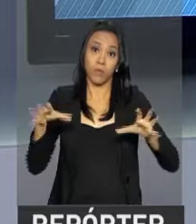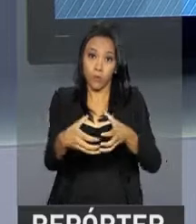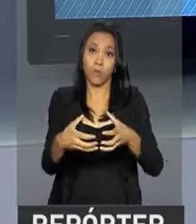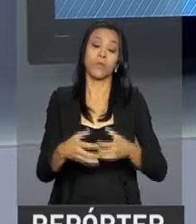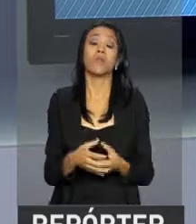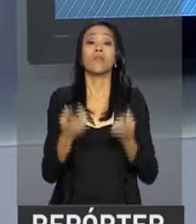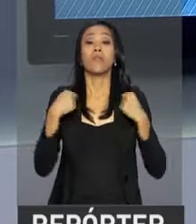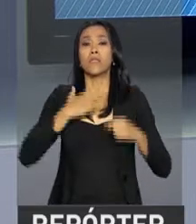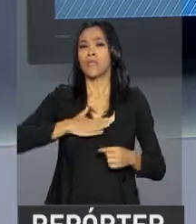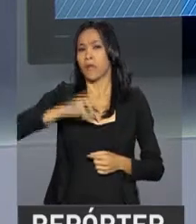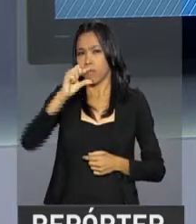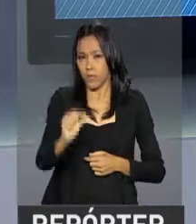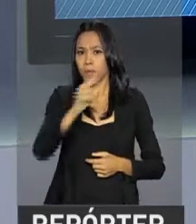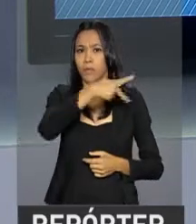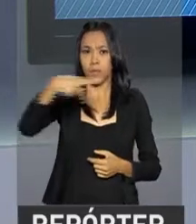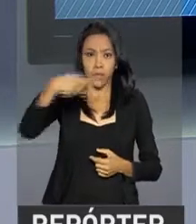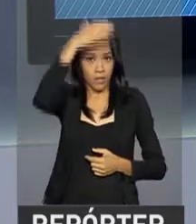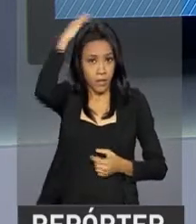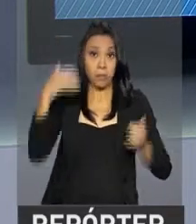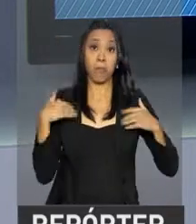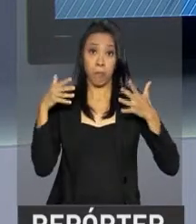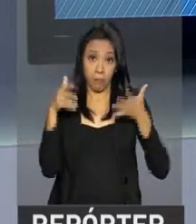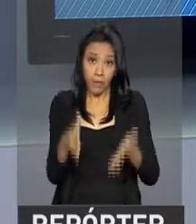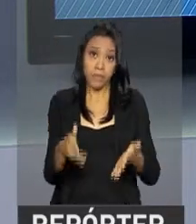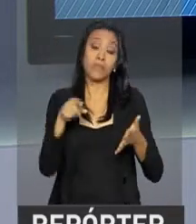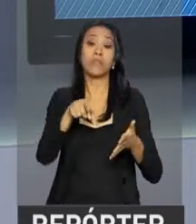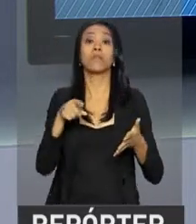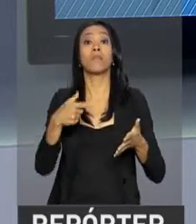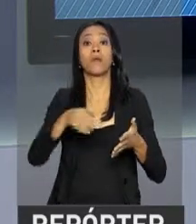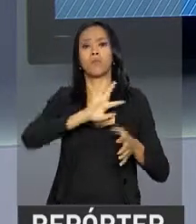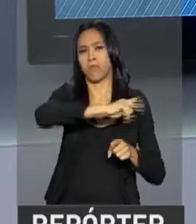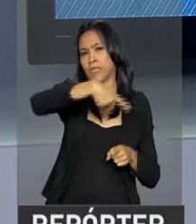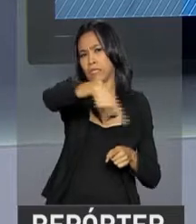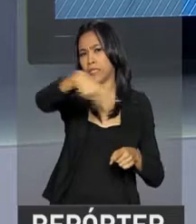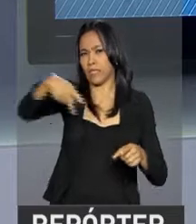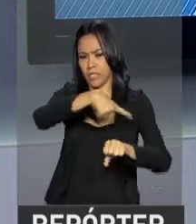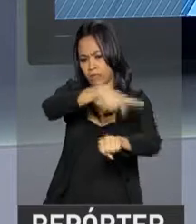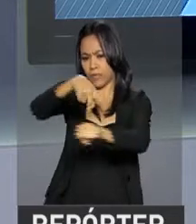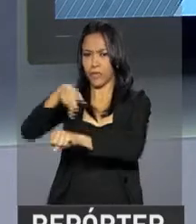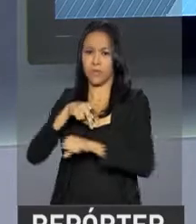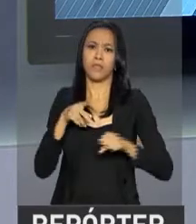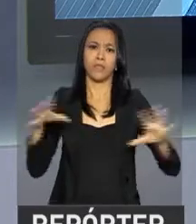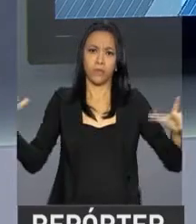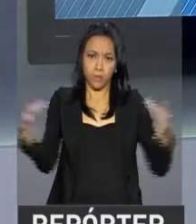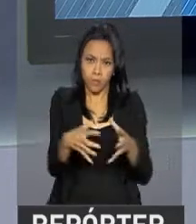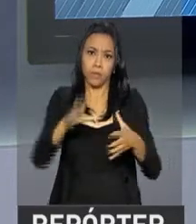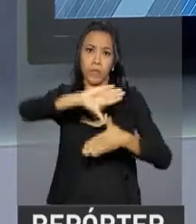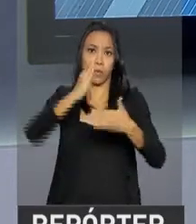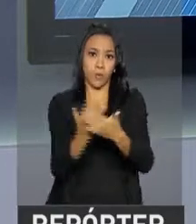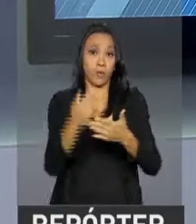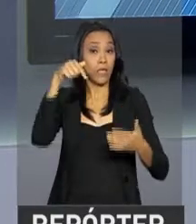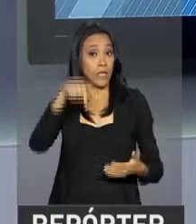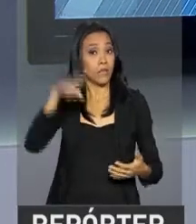o presidente michel temer participa da reunião de cúpula de chefes de estado do mercosul e estados associados nesta quarta feira em